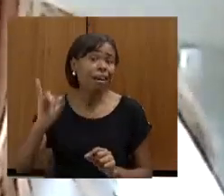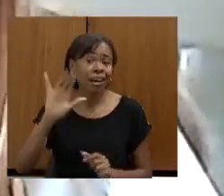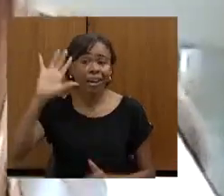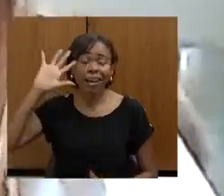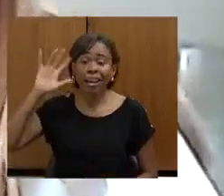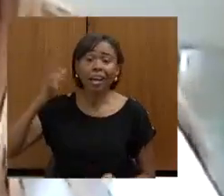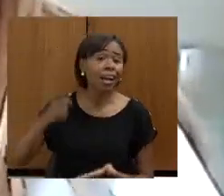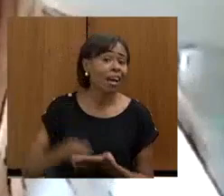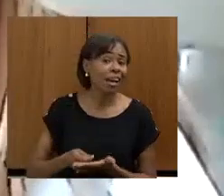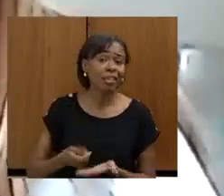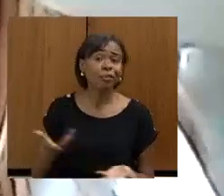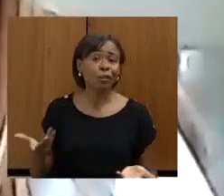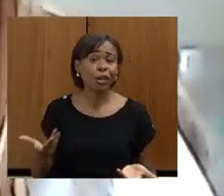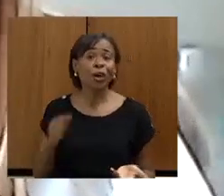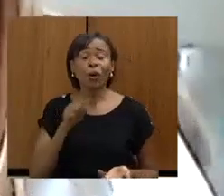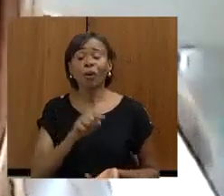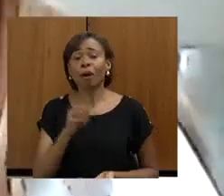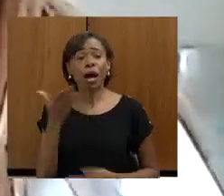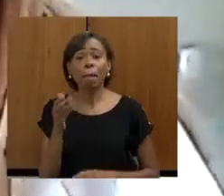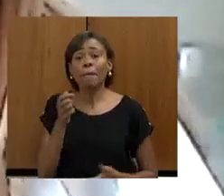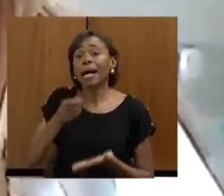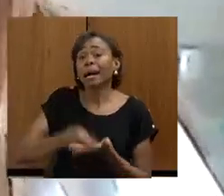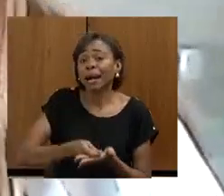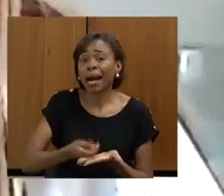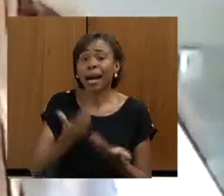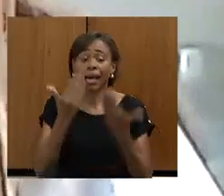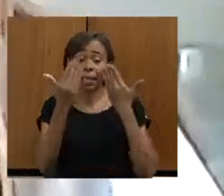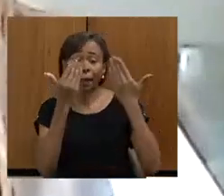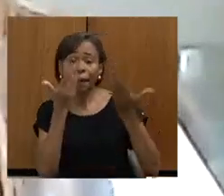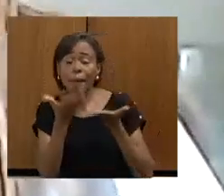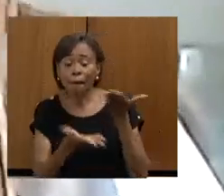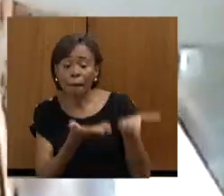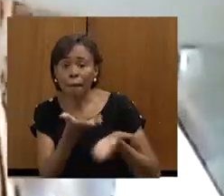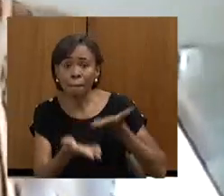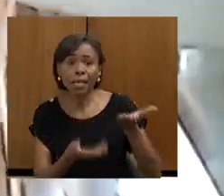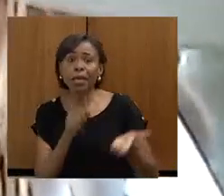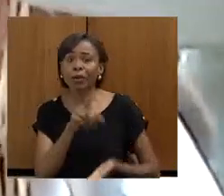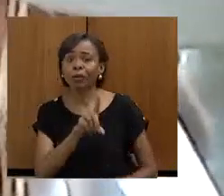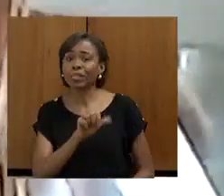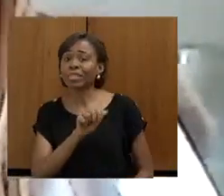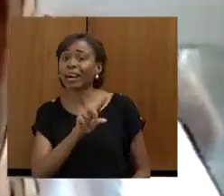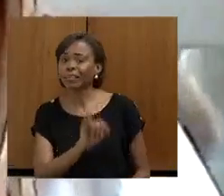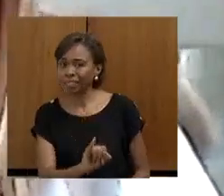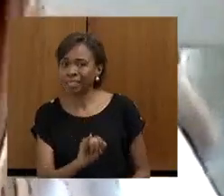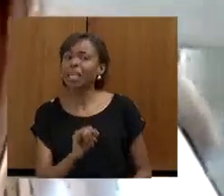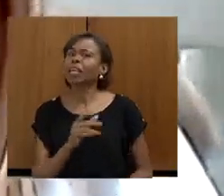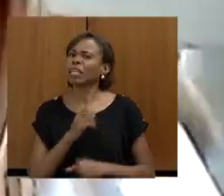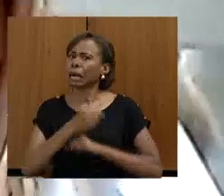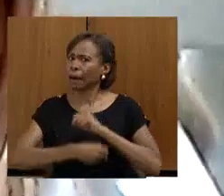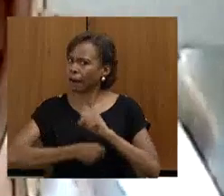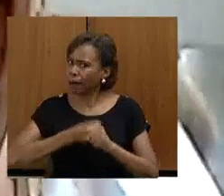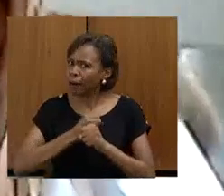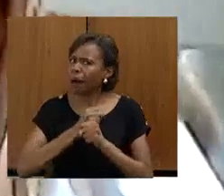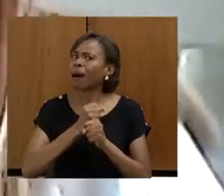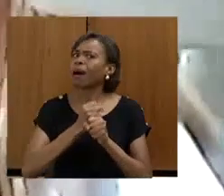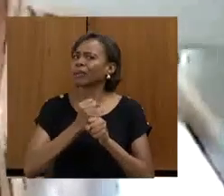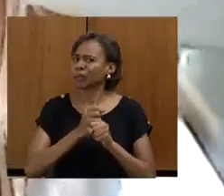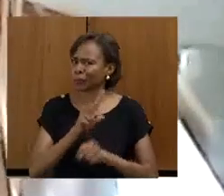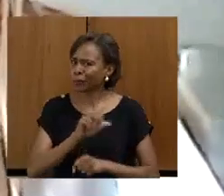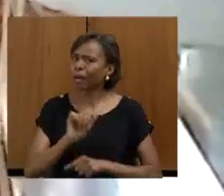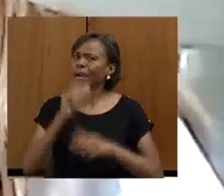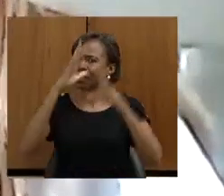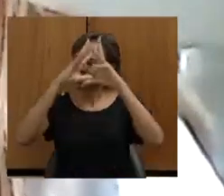todas essas terapias e toda a perda que o Davi teve e que vai demorar muitos anos para que ele possa